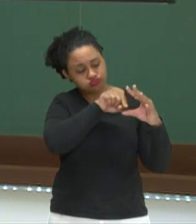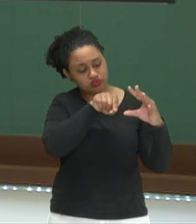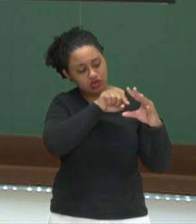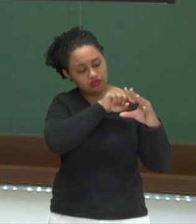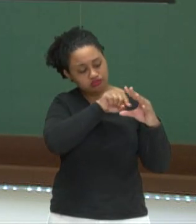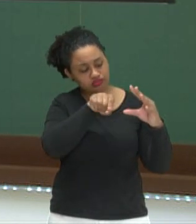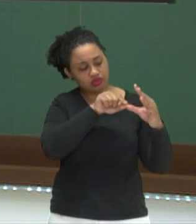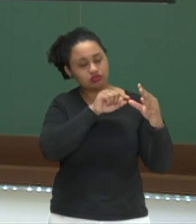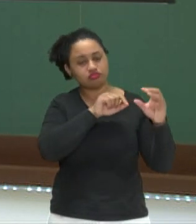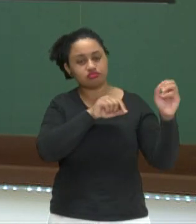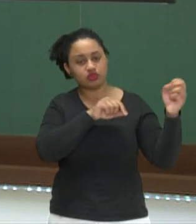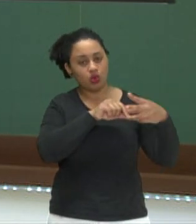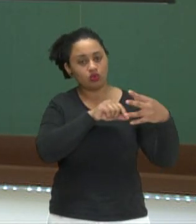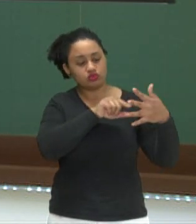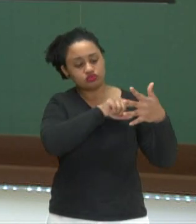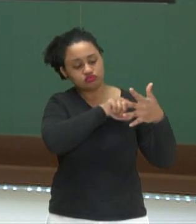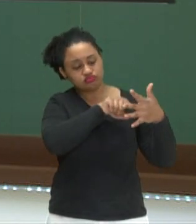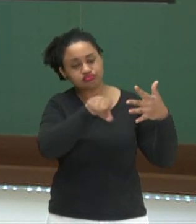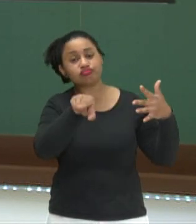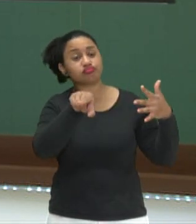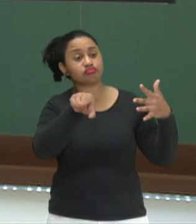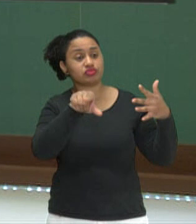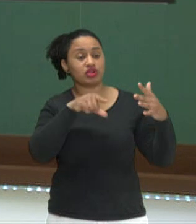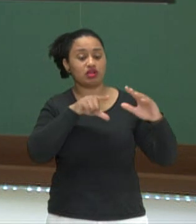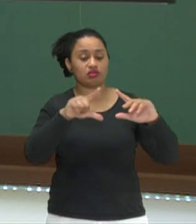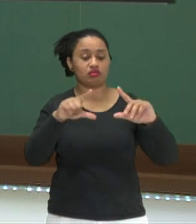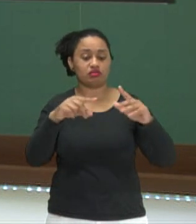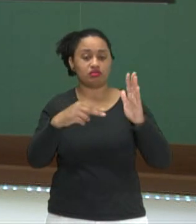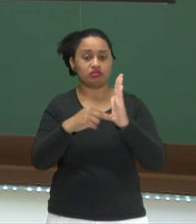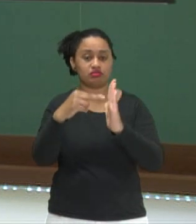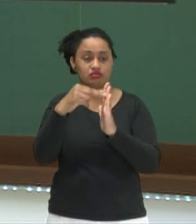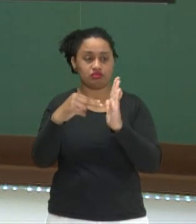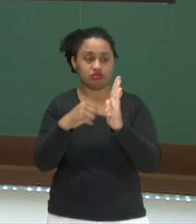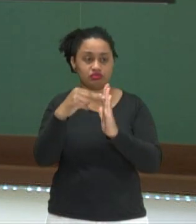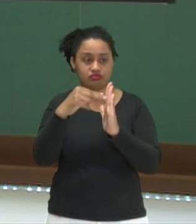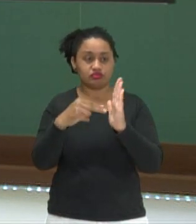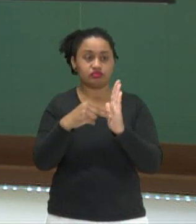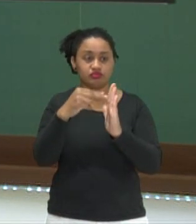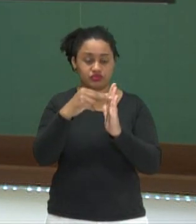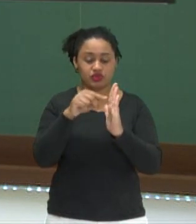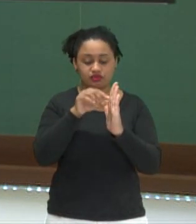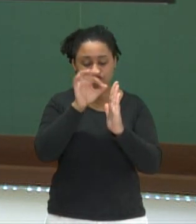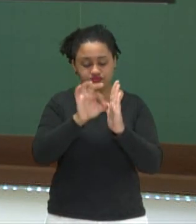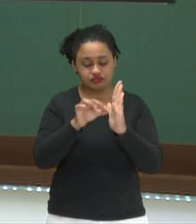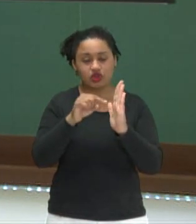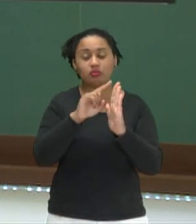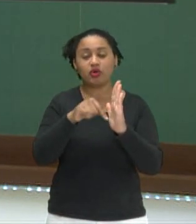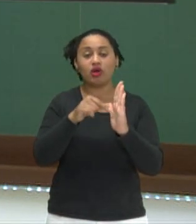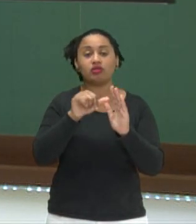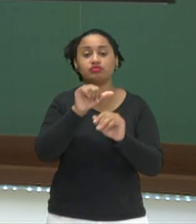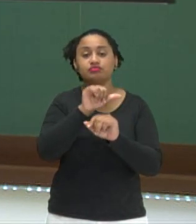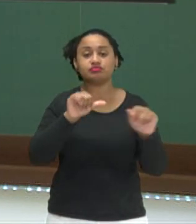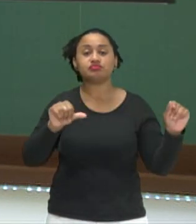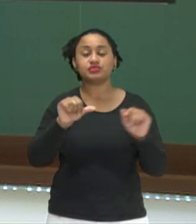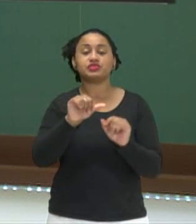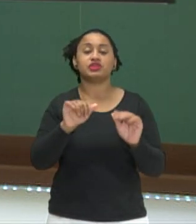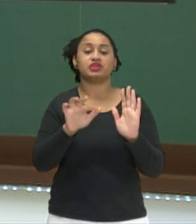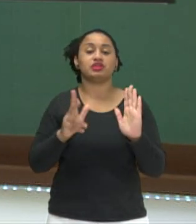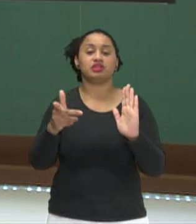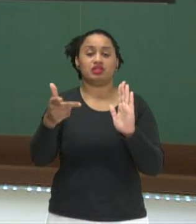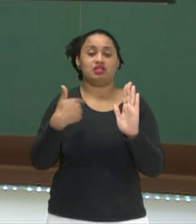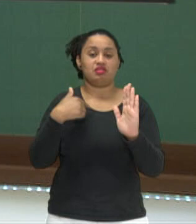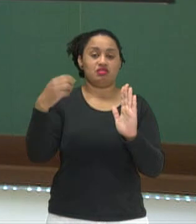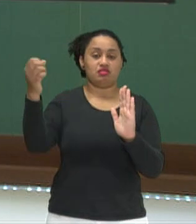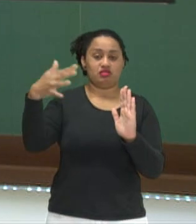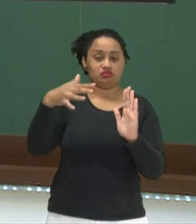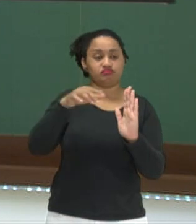Um feixe de raio de luz, dentro de um prisma, e dentro desse prisma, exatamente por causa da mudança da velocidade da